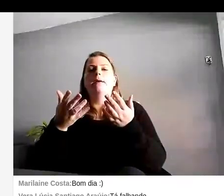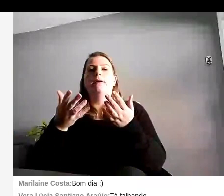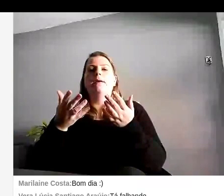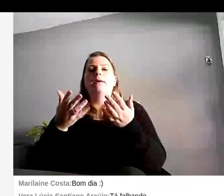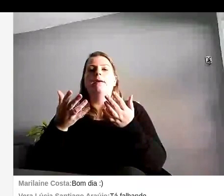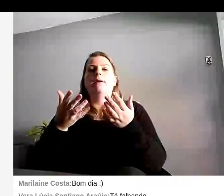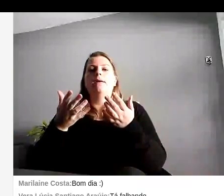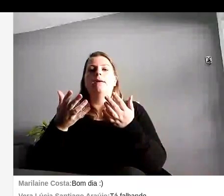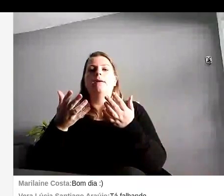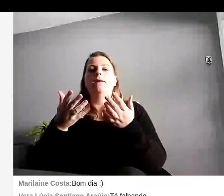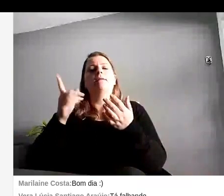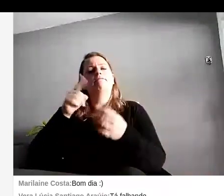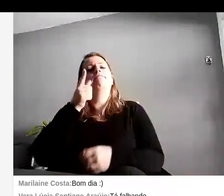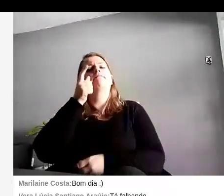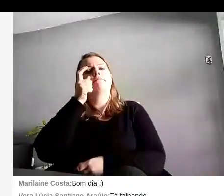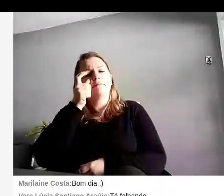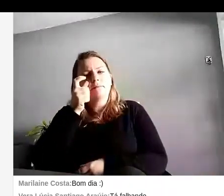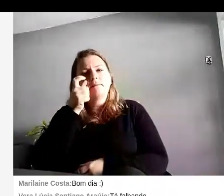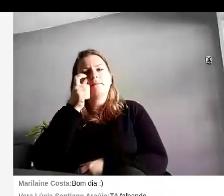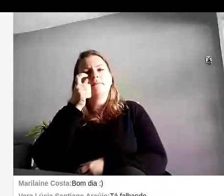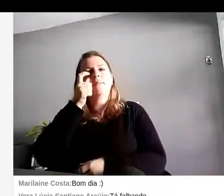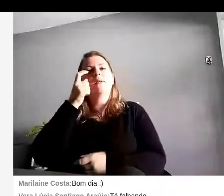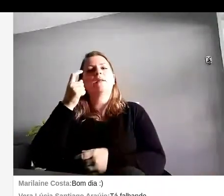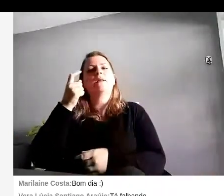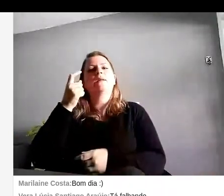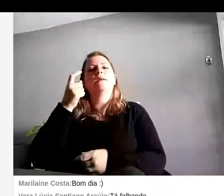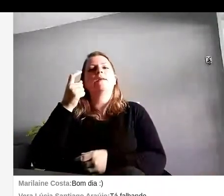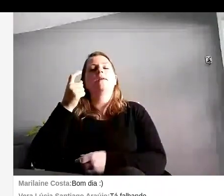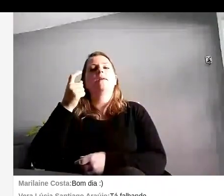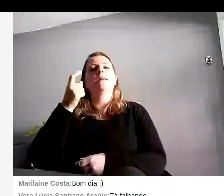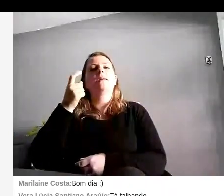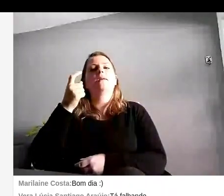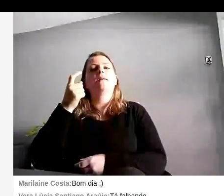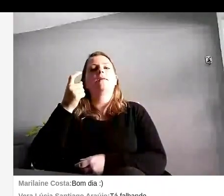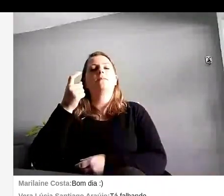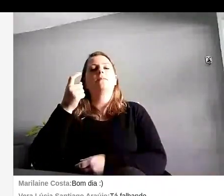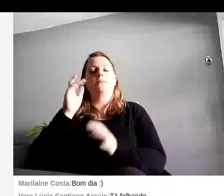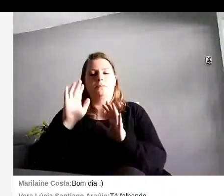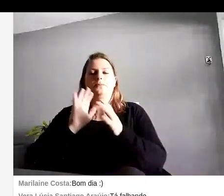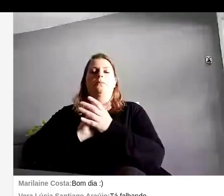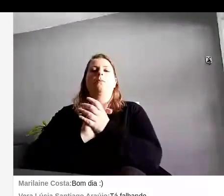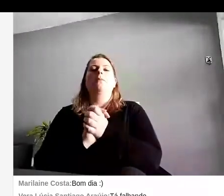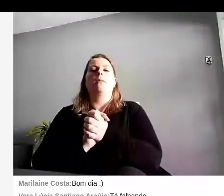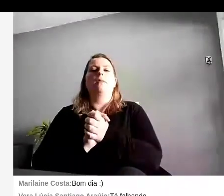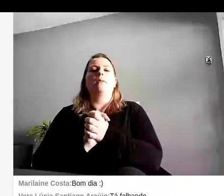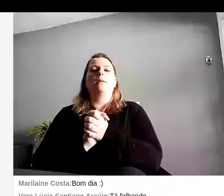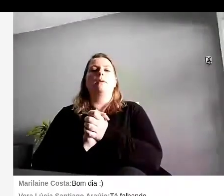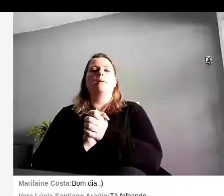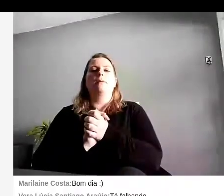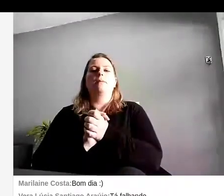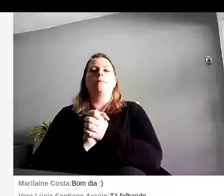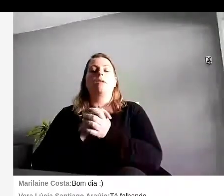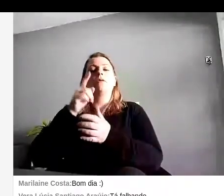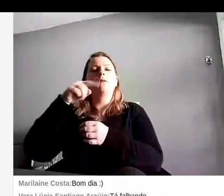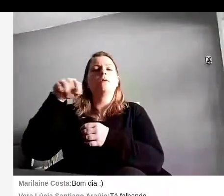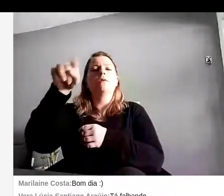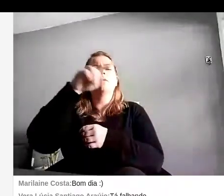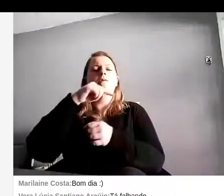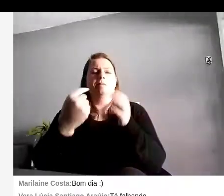É algo bem interessante, eu diria. E, bom... Agora, vocês podem me